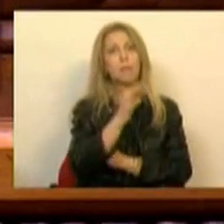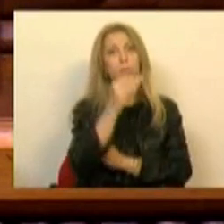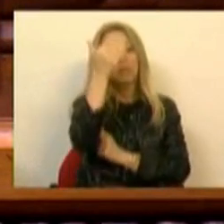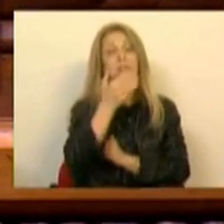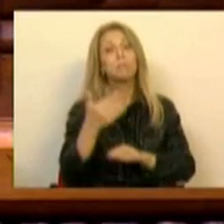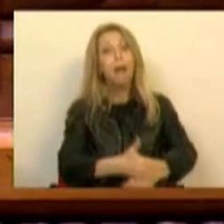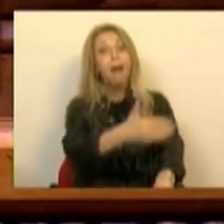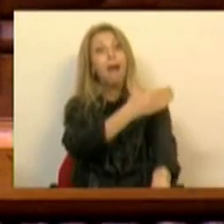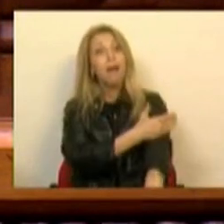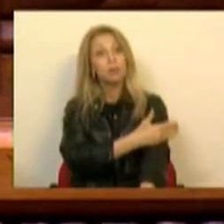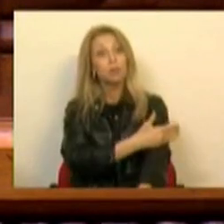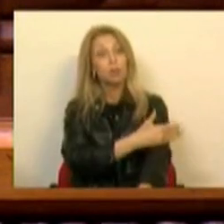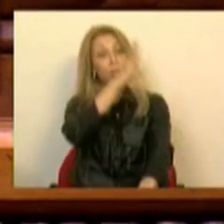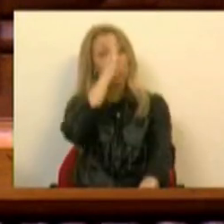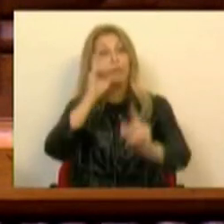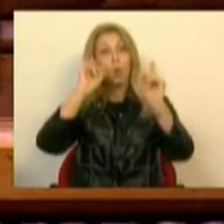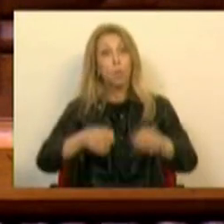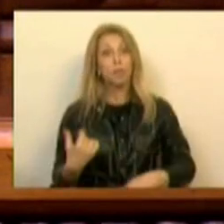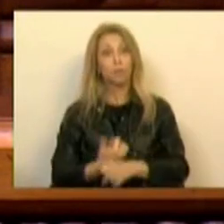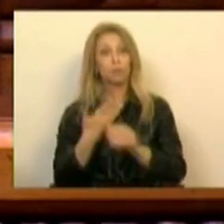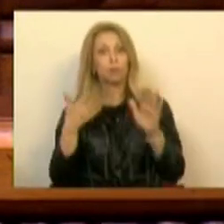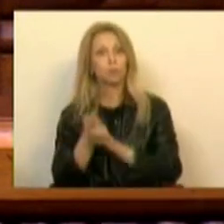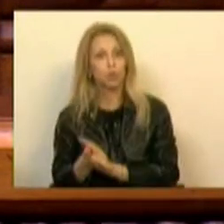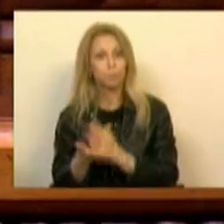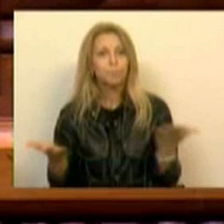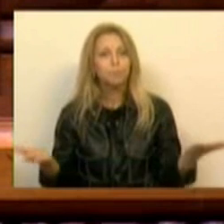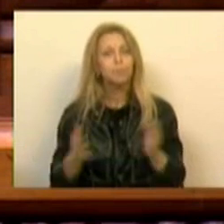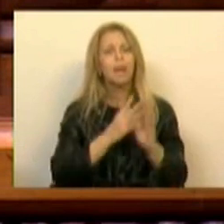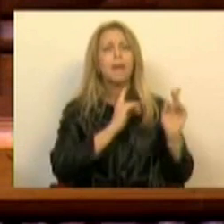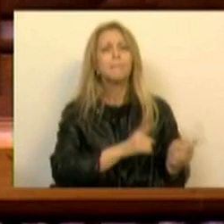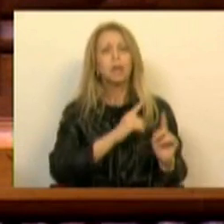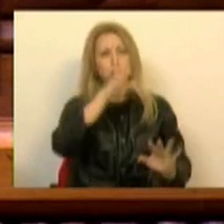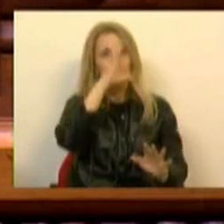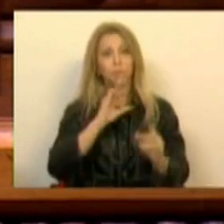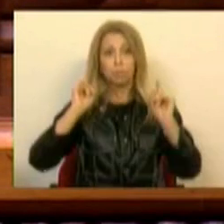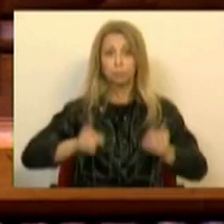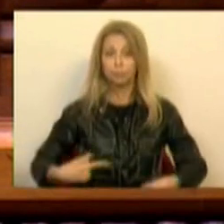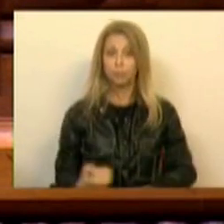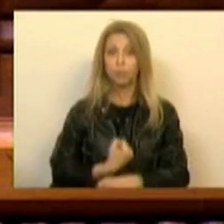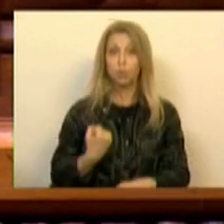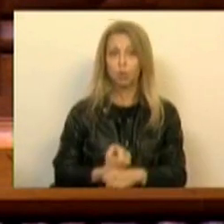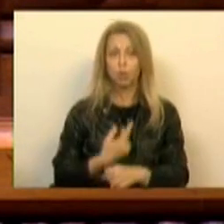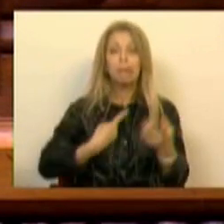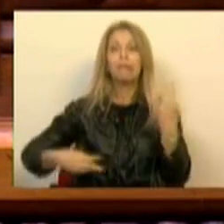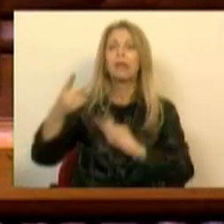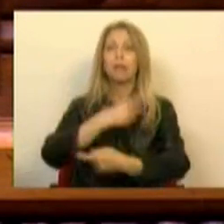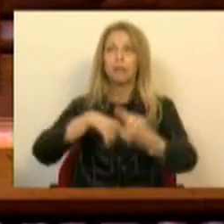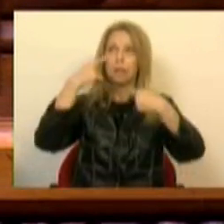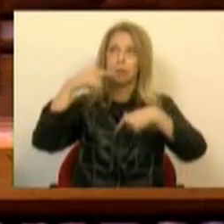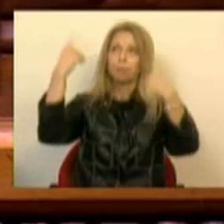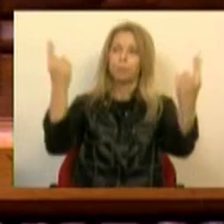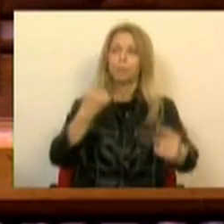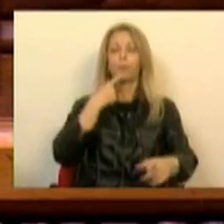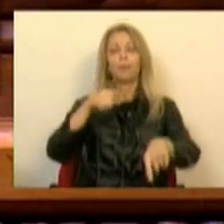semanas antes de o Executivo tomar posse. Quando em março o Governo tomou posse, a grande crítica feita pelos partidos